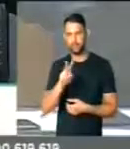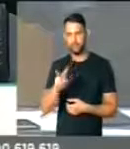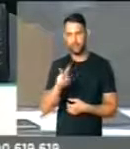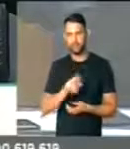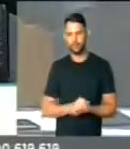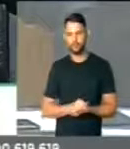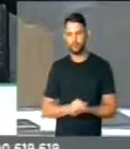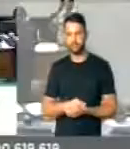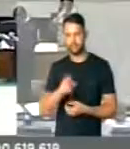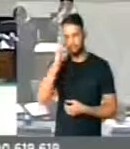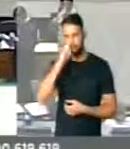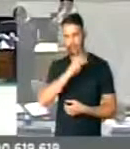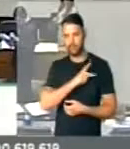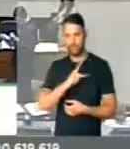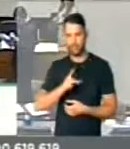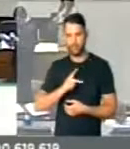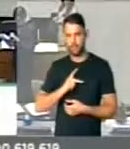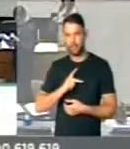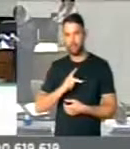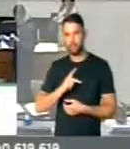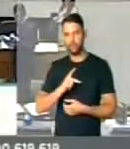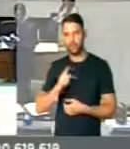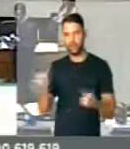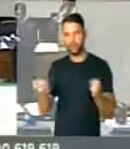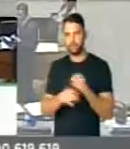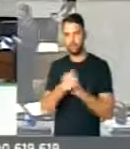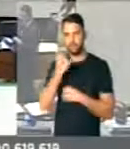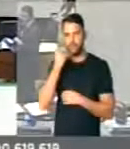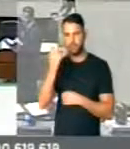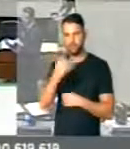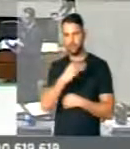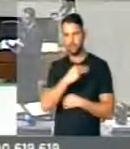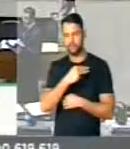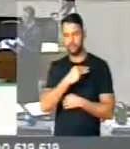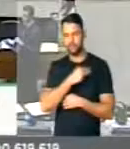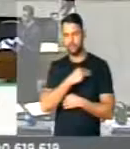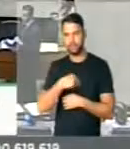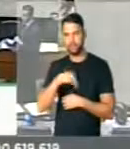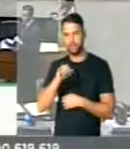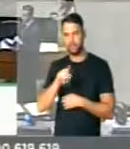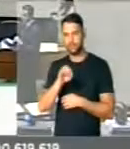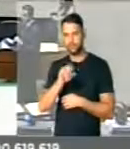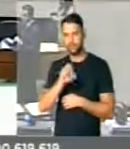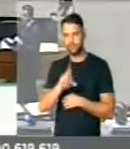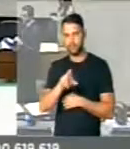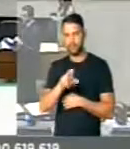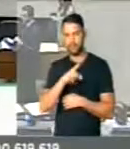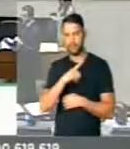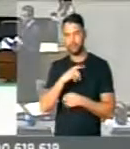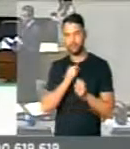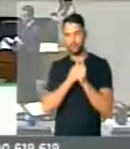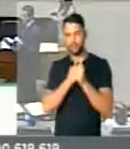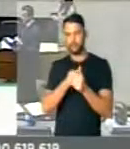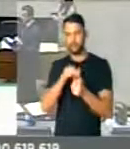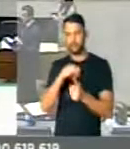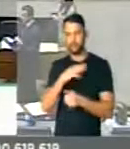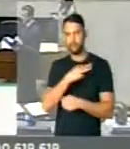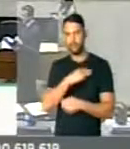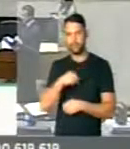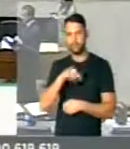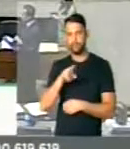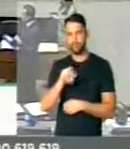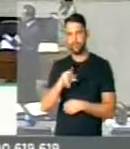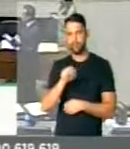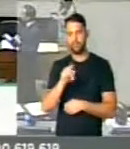Senhor presidente, já derrubou. Acabo de receber uma ligação do ministro Ibaçaí, junto com o ministro Marco